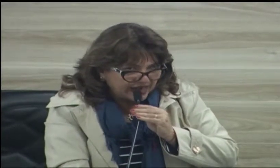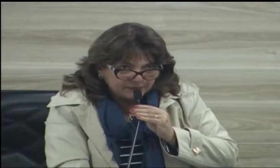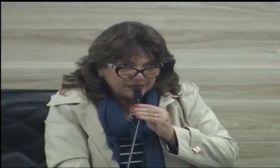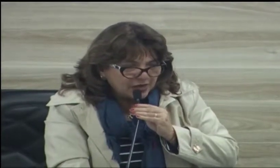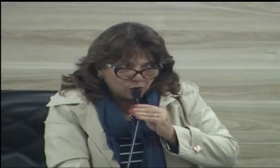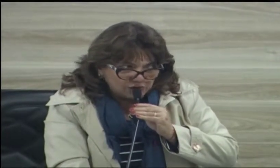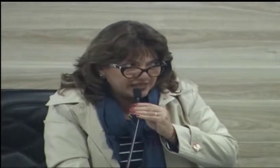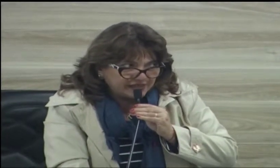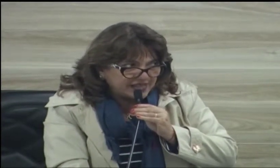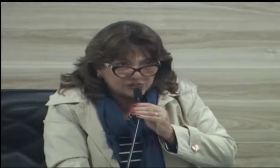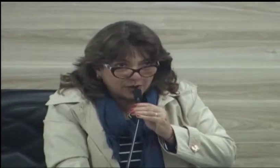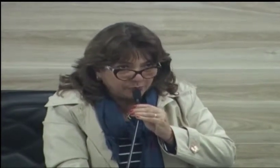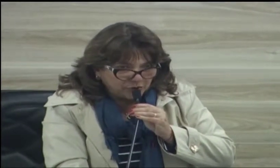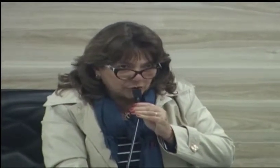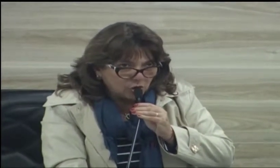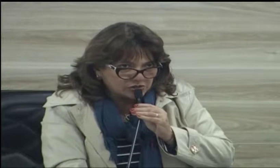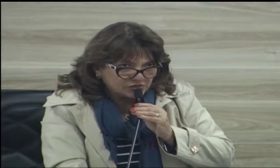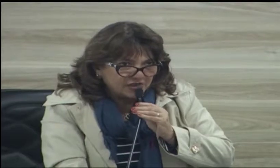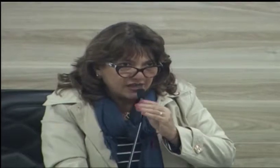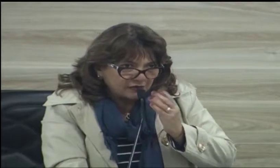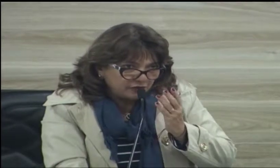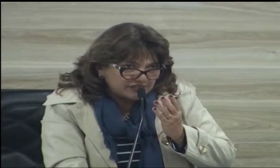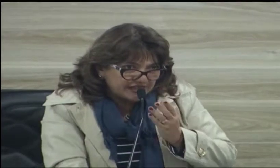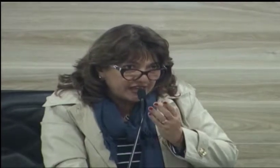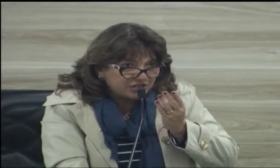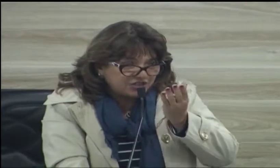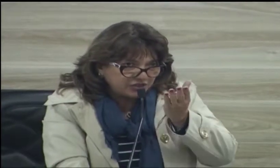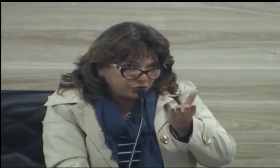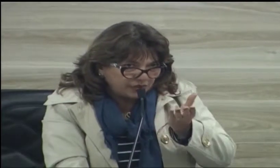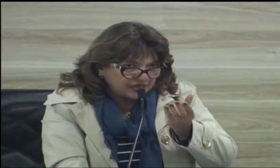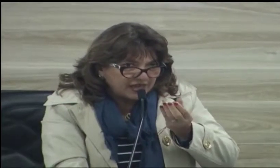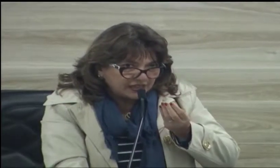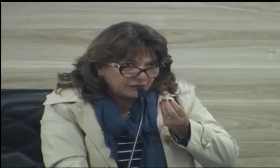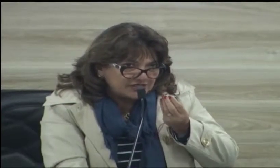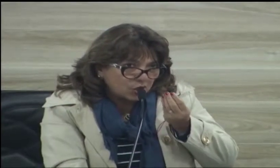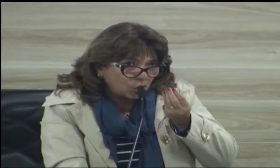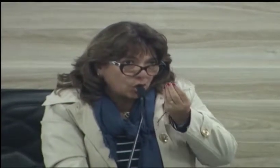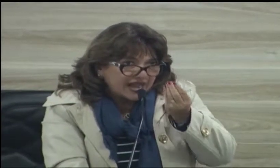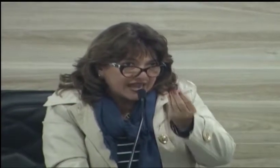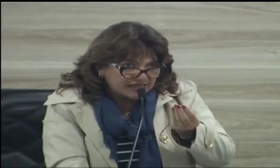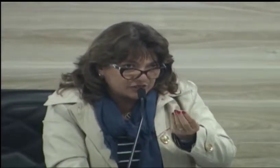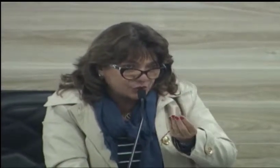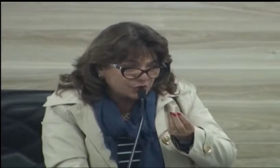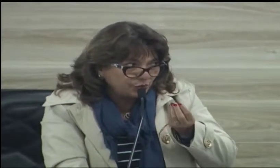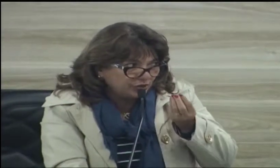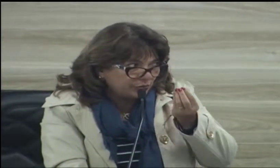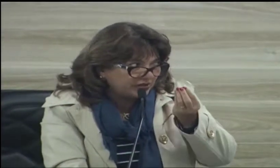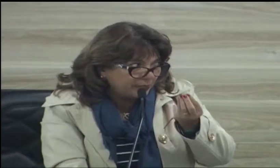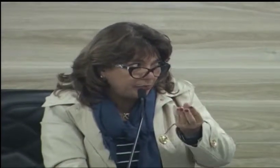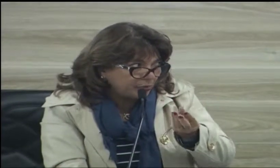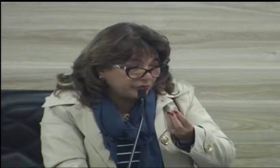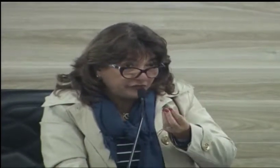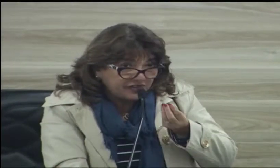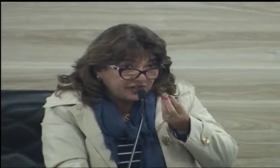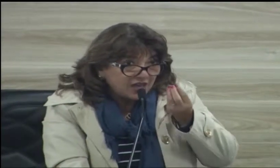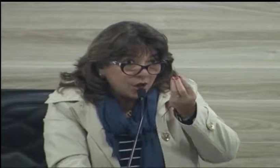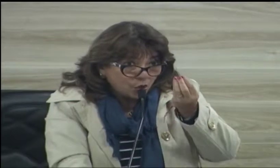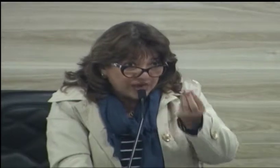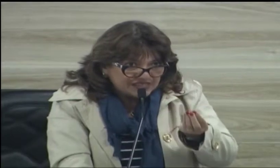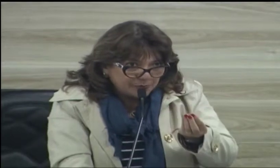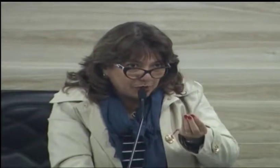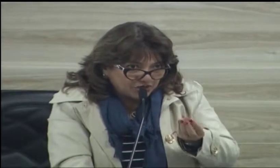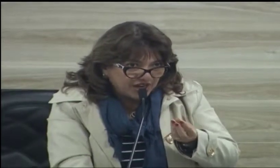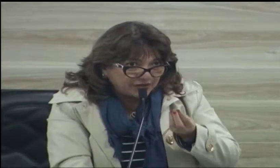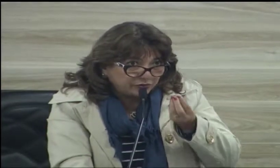nos falar. Com certeza o apoio nosso em você instituir, de você colocar isso junto ao poder público, vir